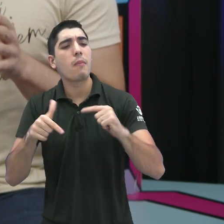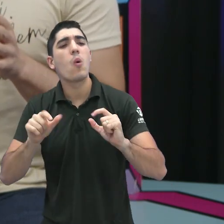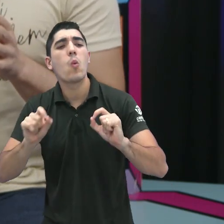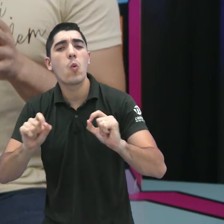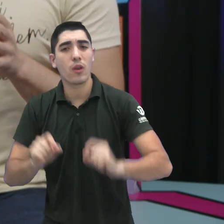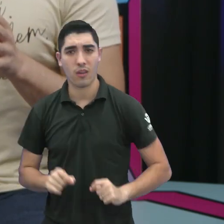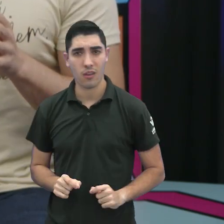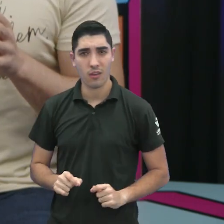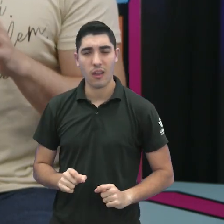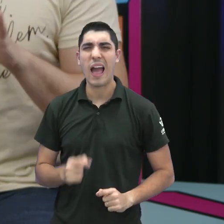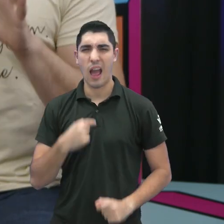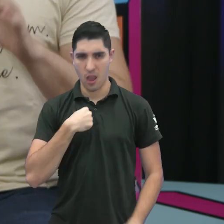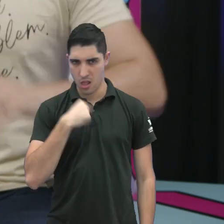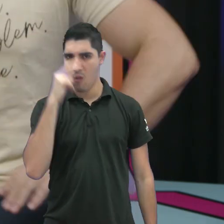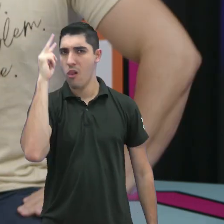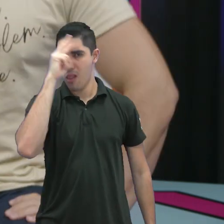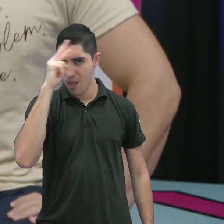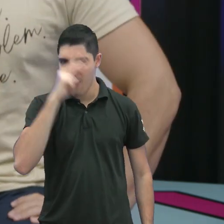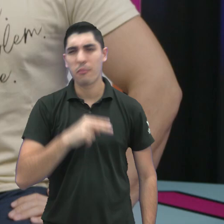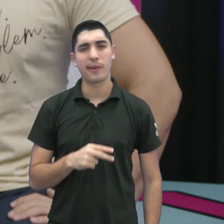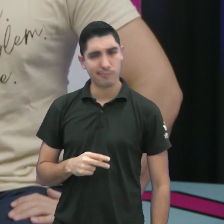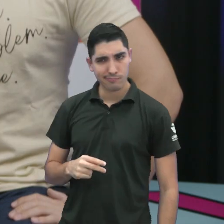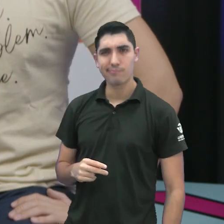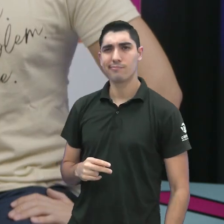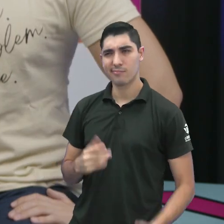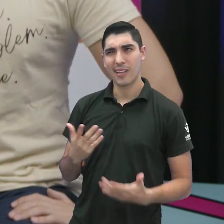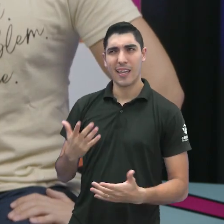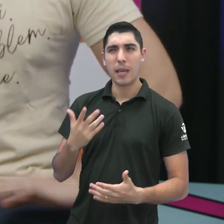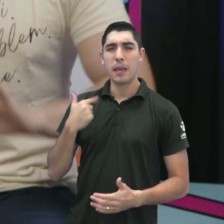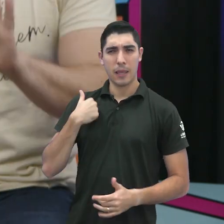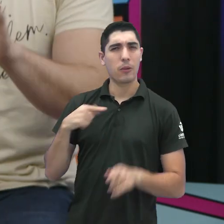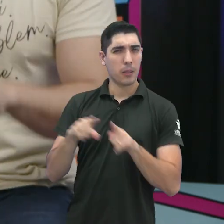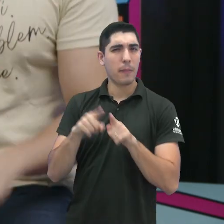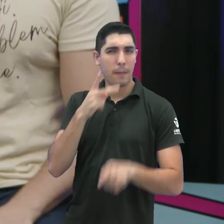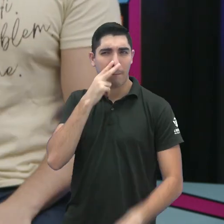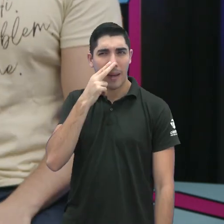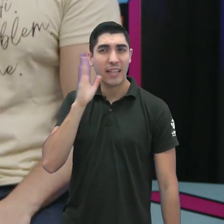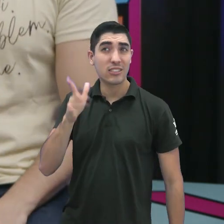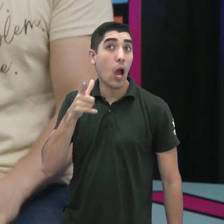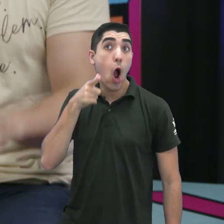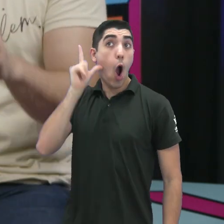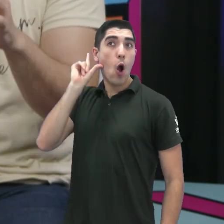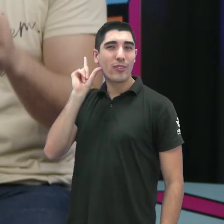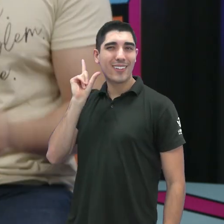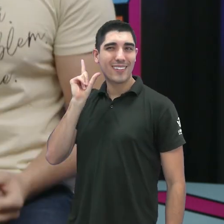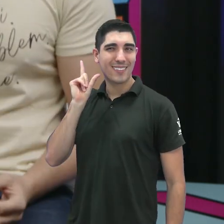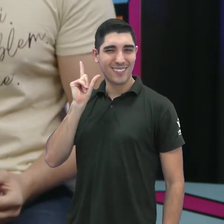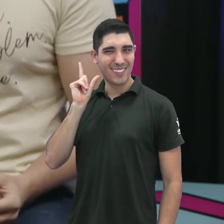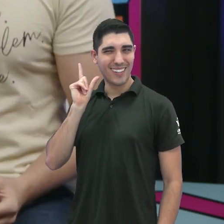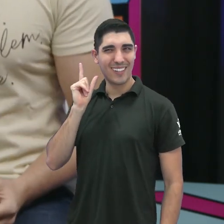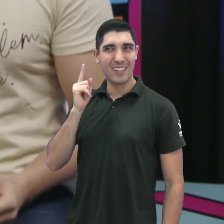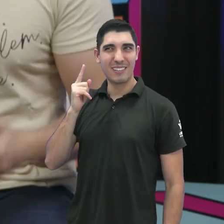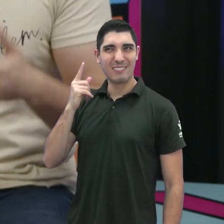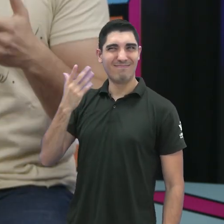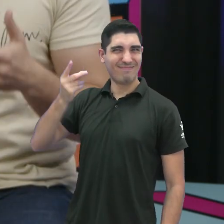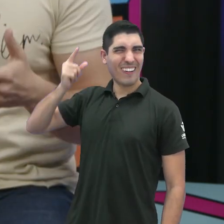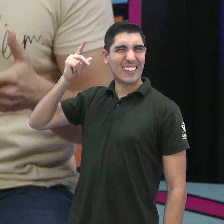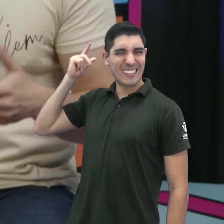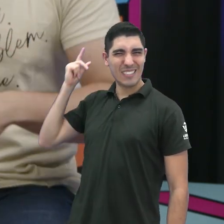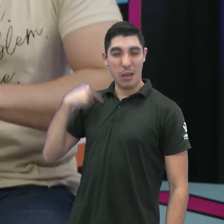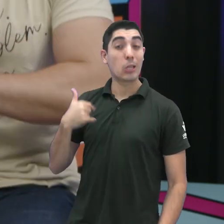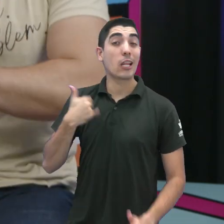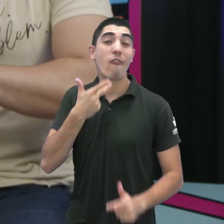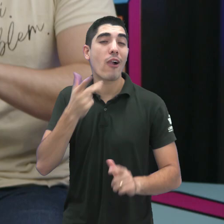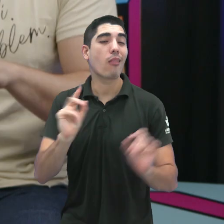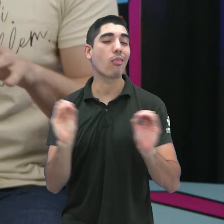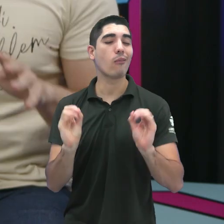lembro. Você lembra? Eu lembro também, bem. parece que foi ontem. Será que não foi ontem? Eu não vou revelar a idade, não. Só parecia que a gente precisava